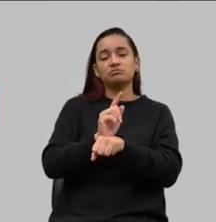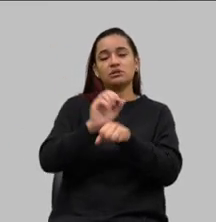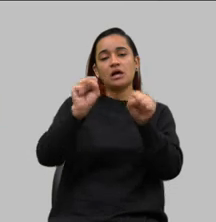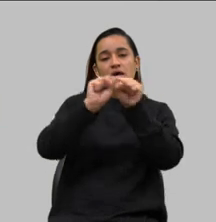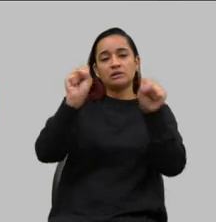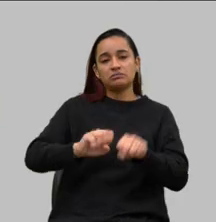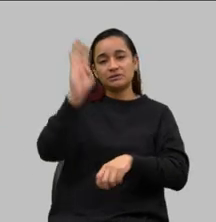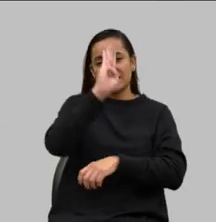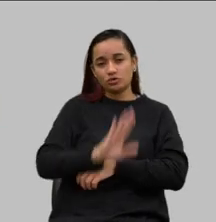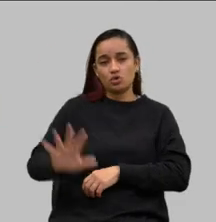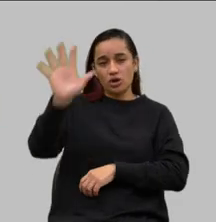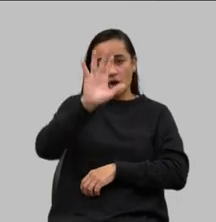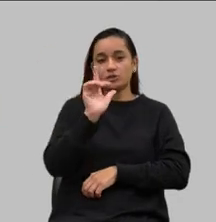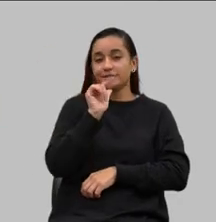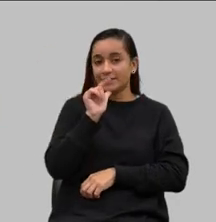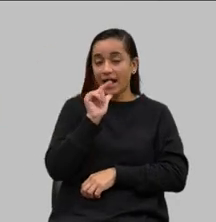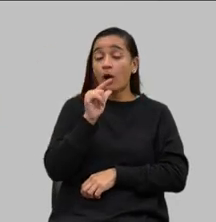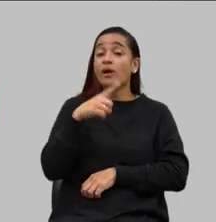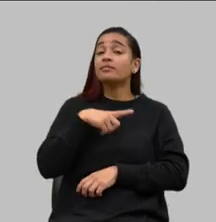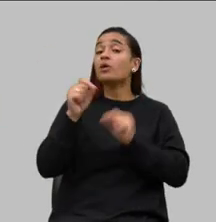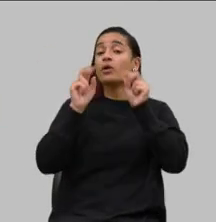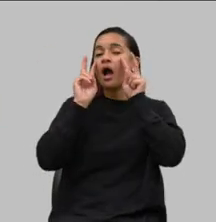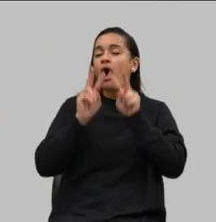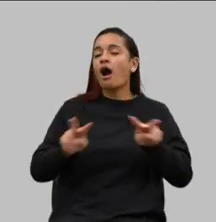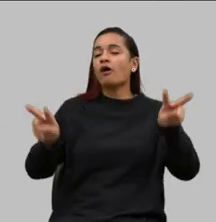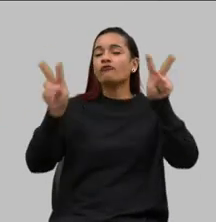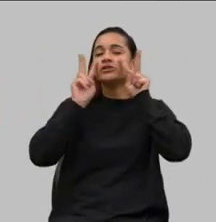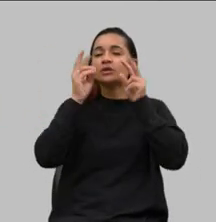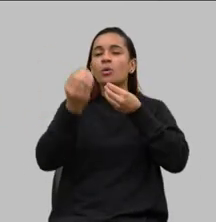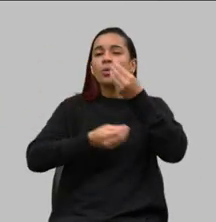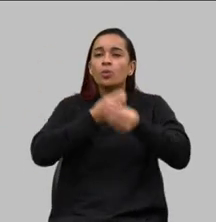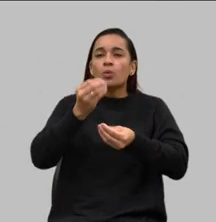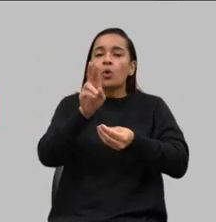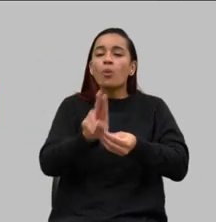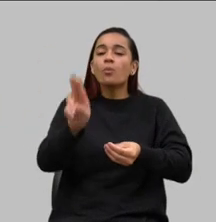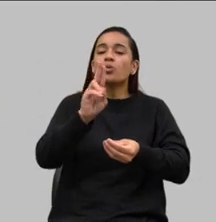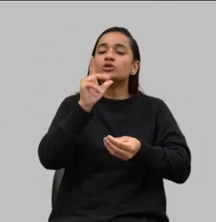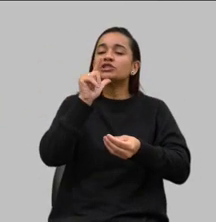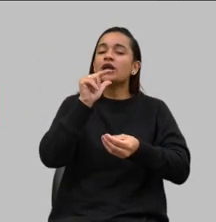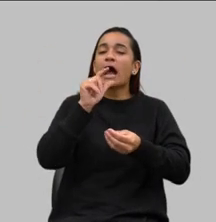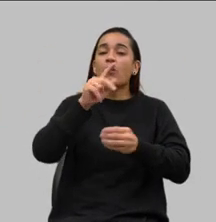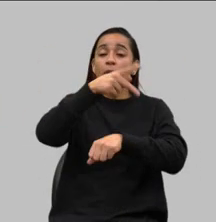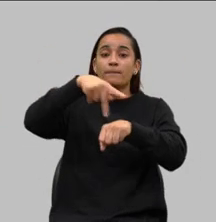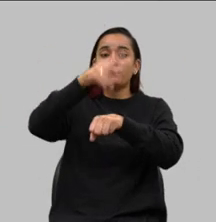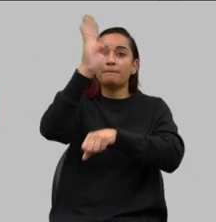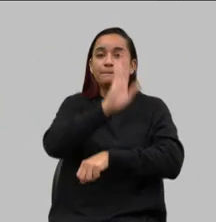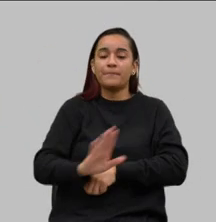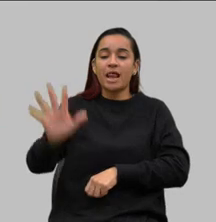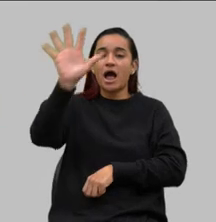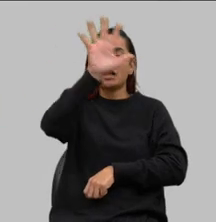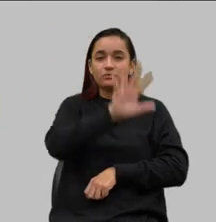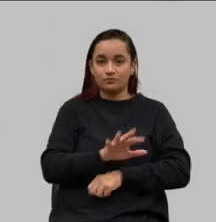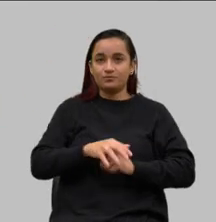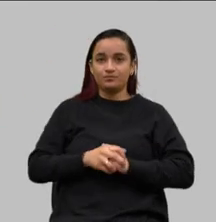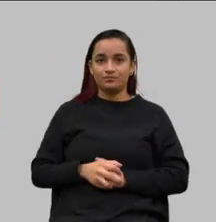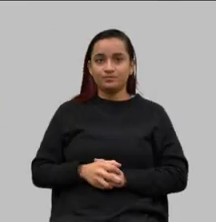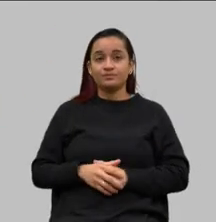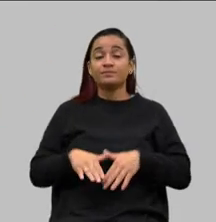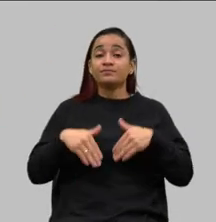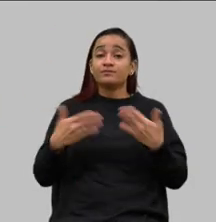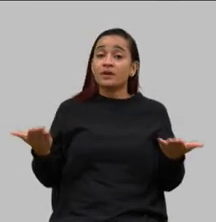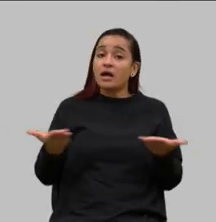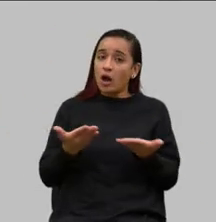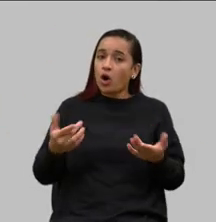visão Ampla das autorizações de uso de água em todo o país nós então lançamos estamos em